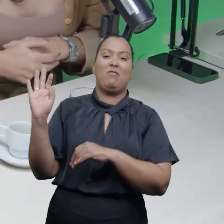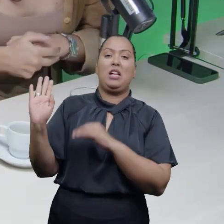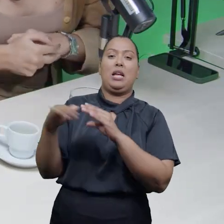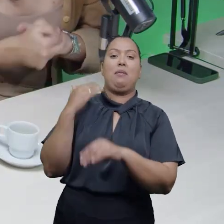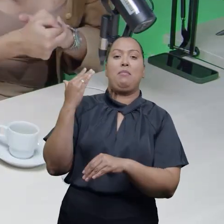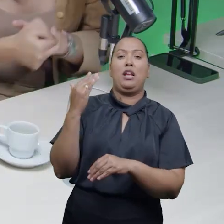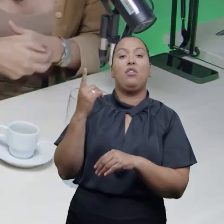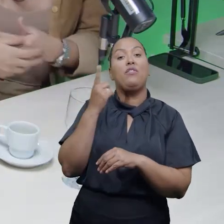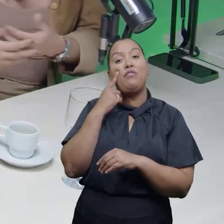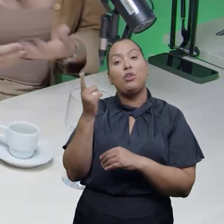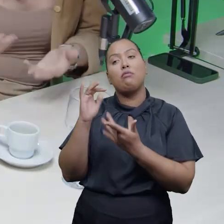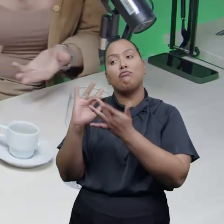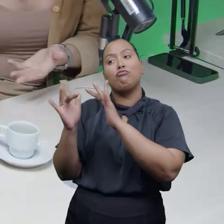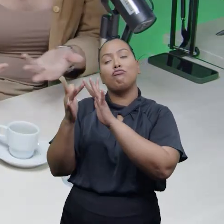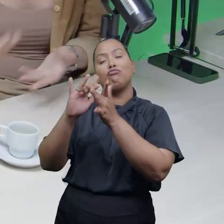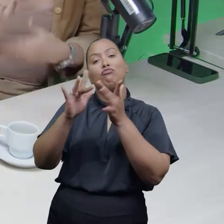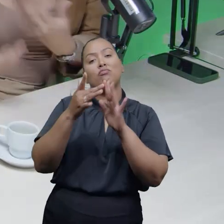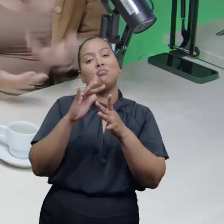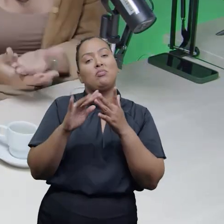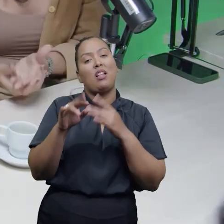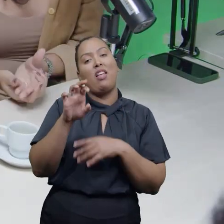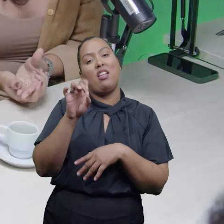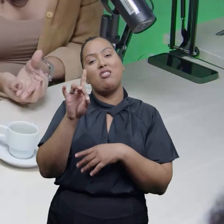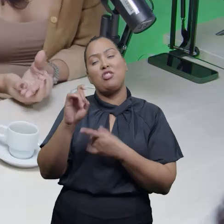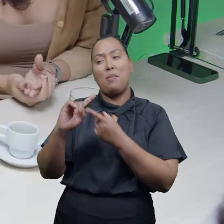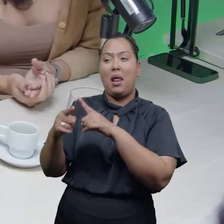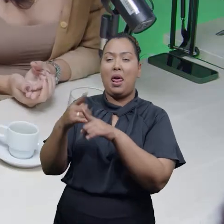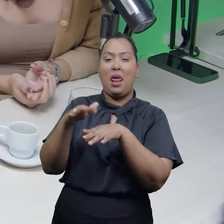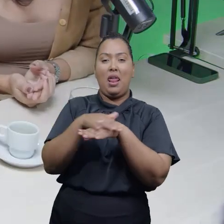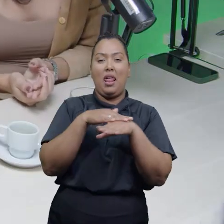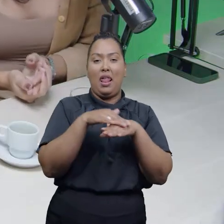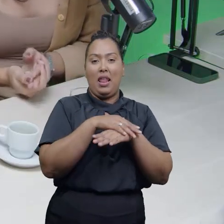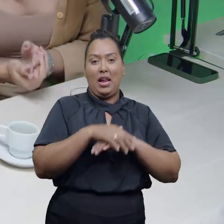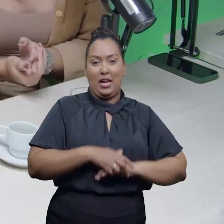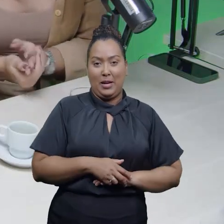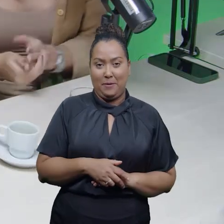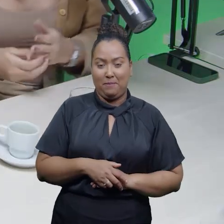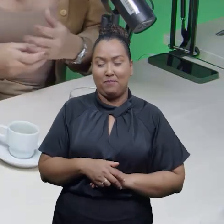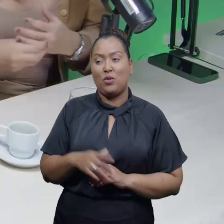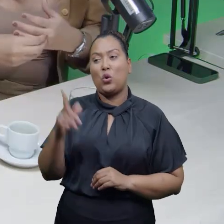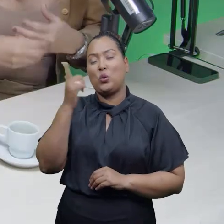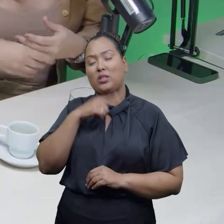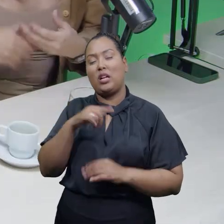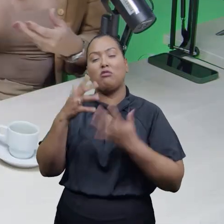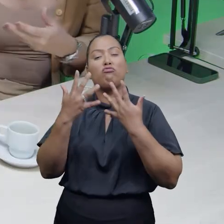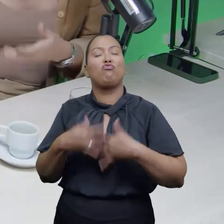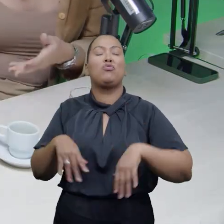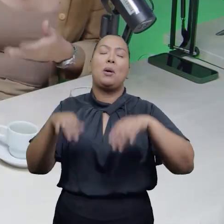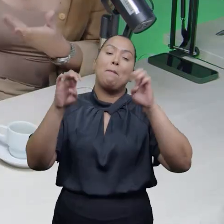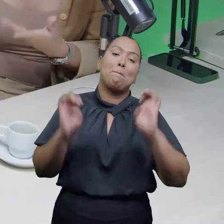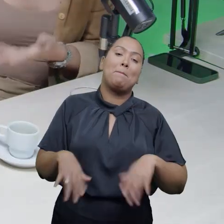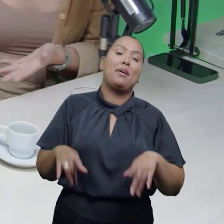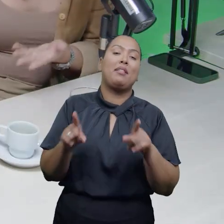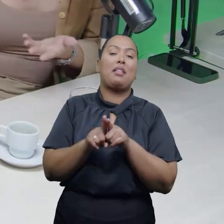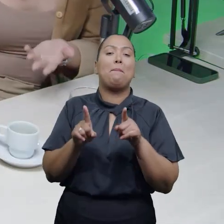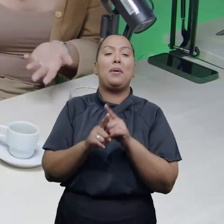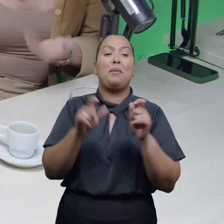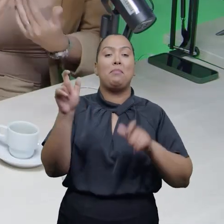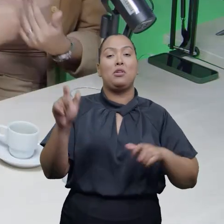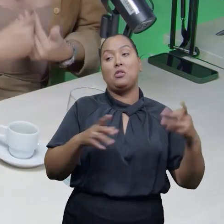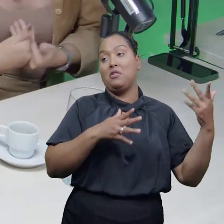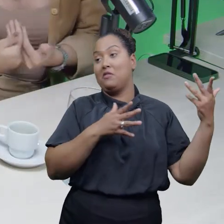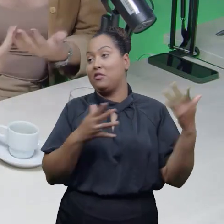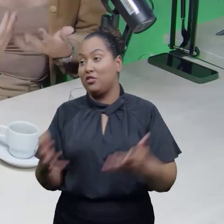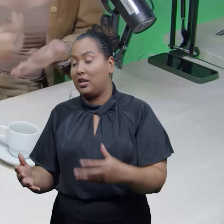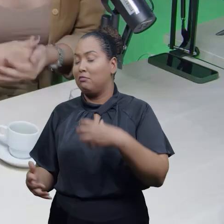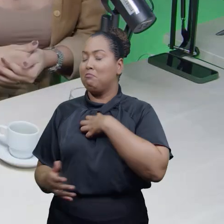repassam para a gente. Enfim, é uma articulação, né, para um trabalho em rede, que faz tudo fluir muito melhor e trazer